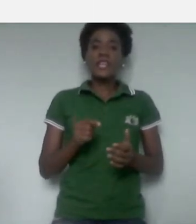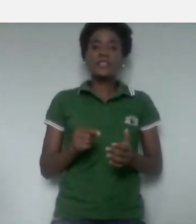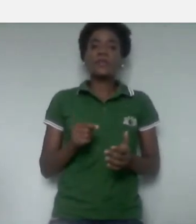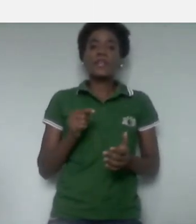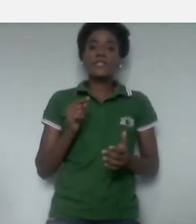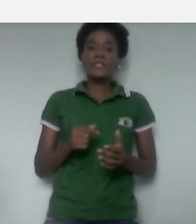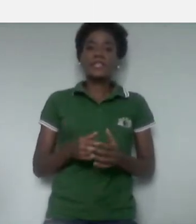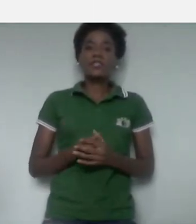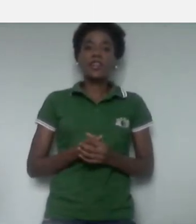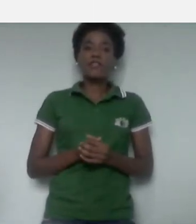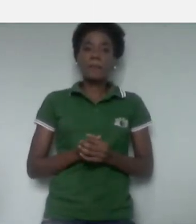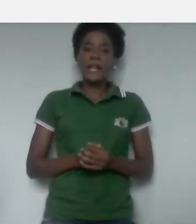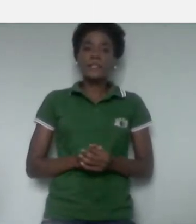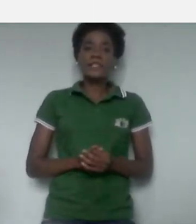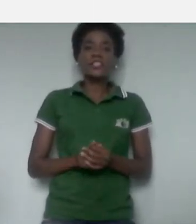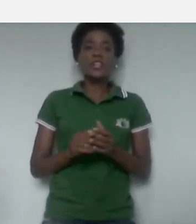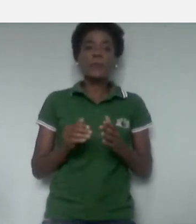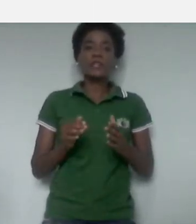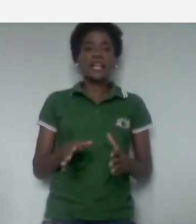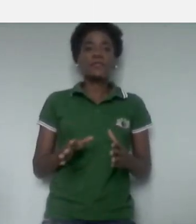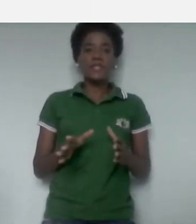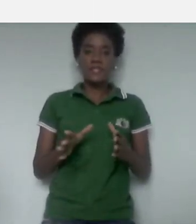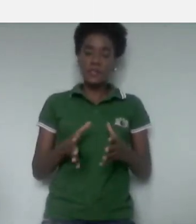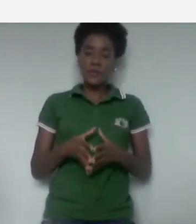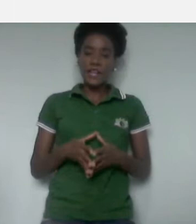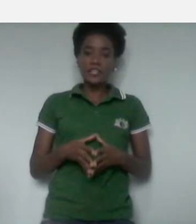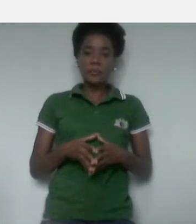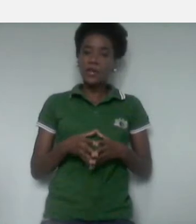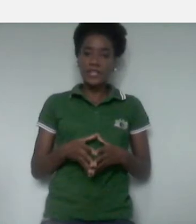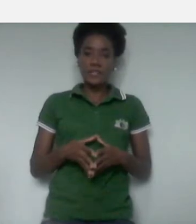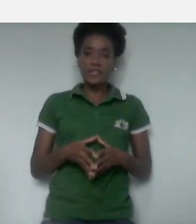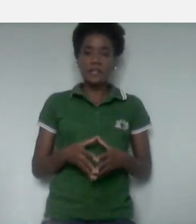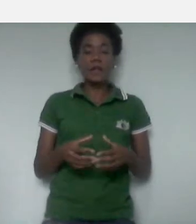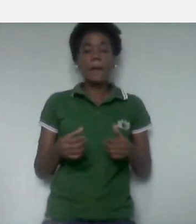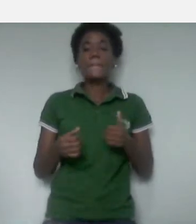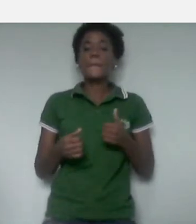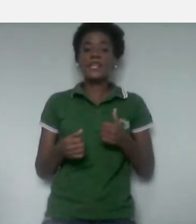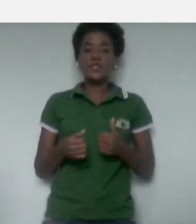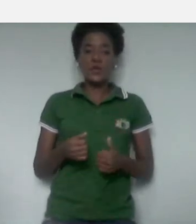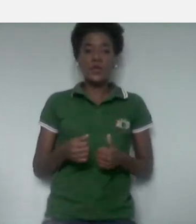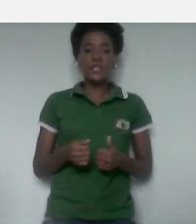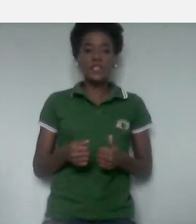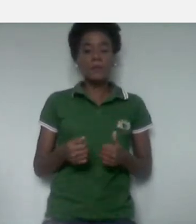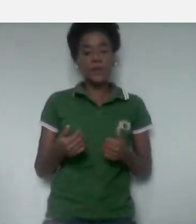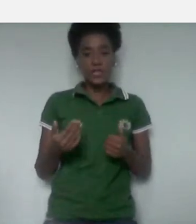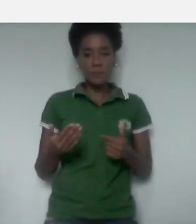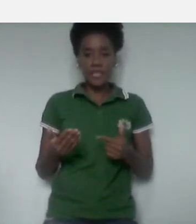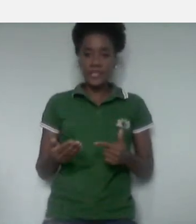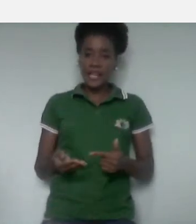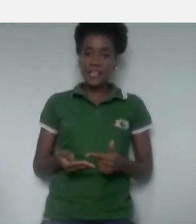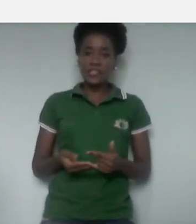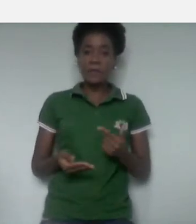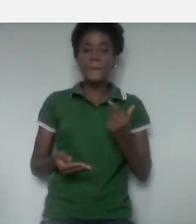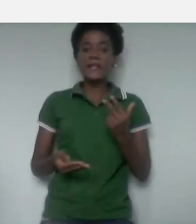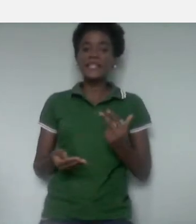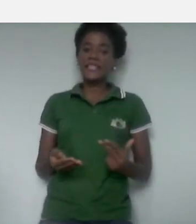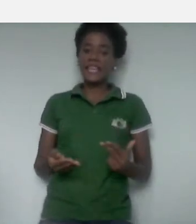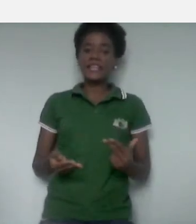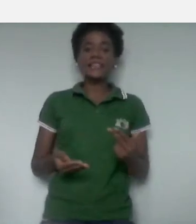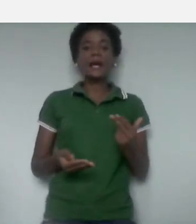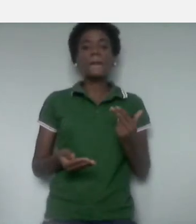existem 169 metas que estão pautados em cinco áreas de importância: pessoas,